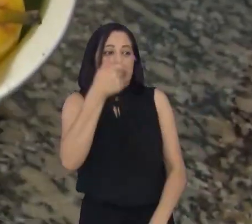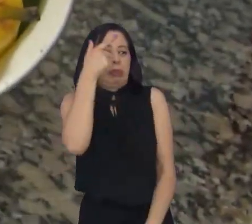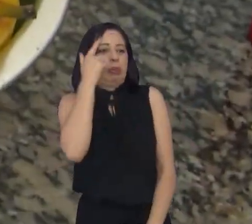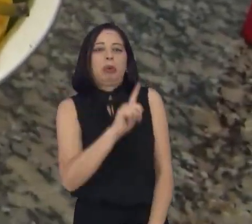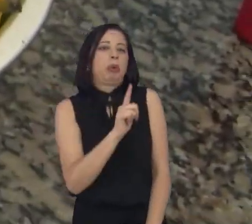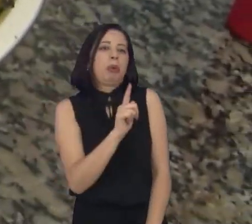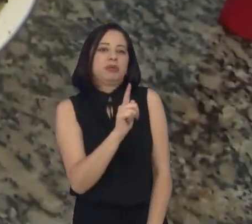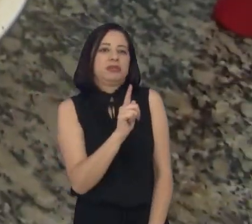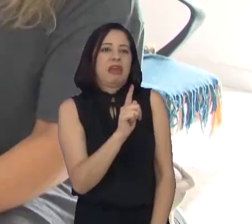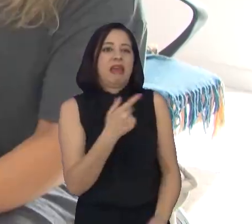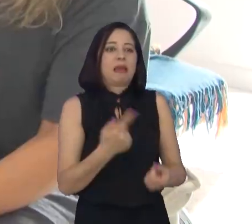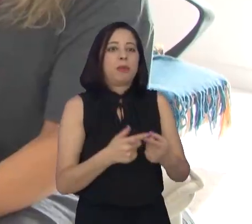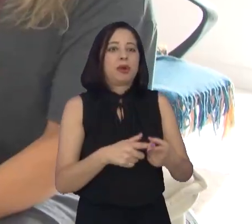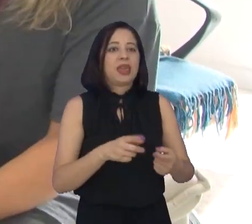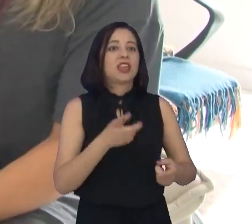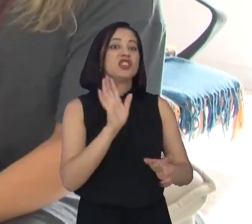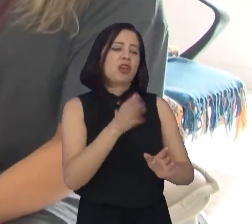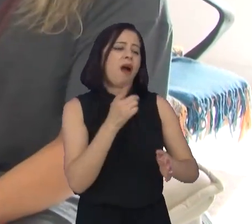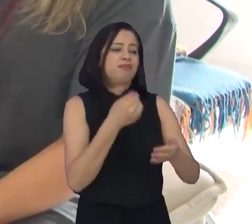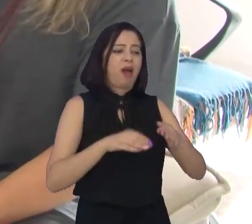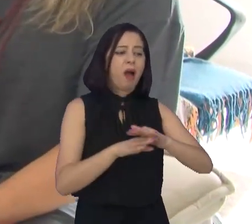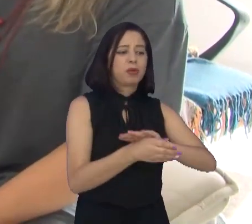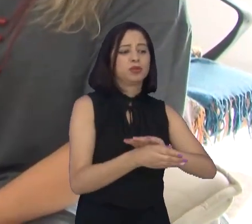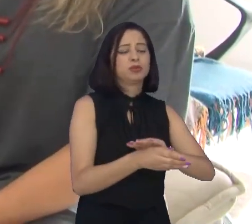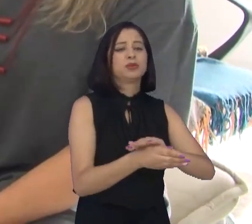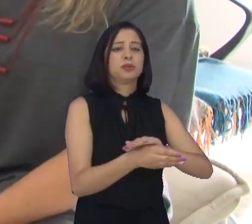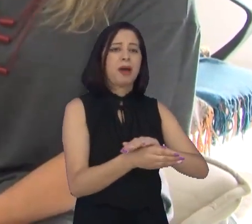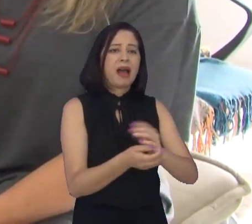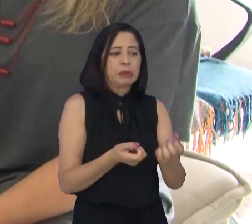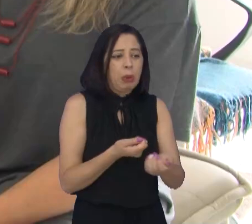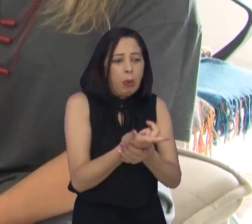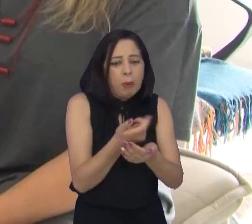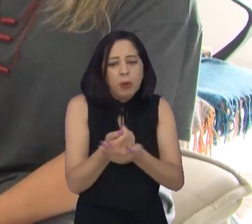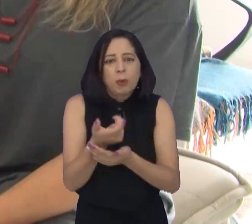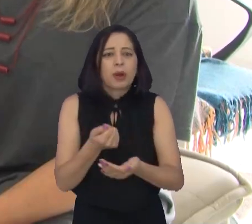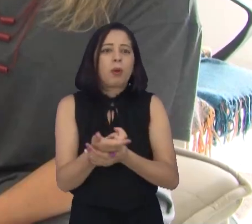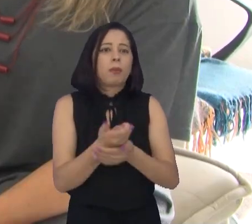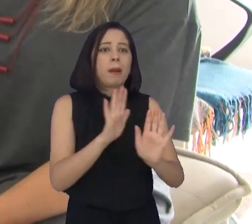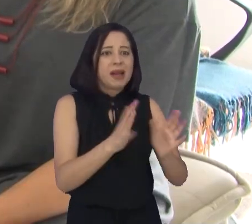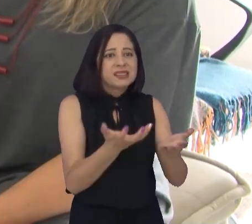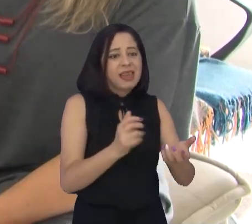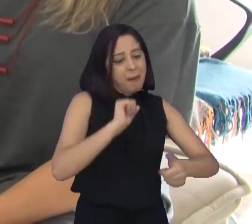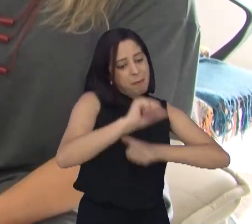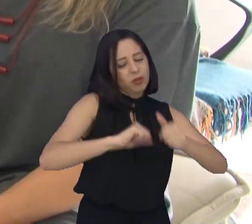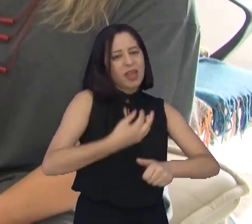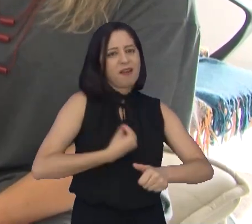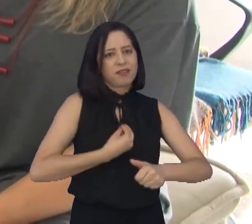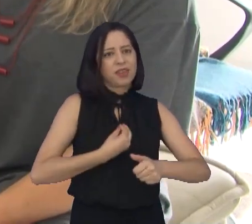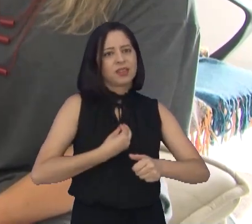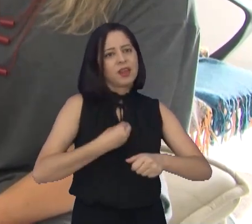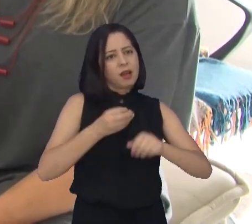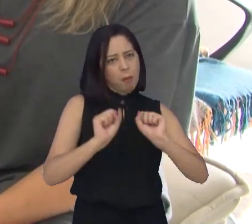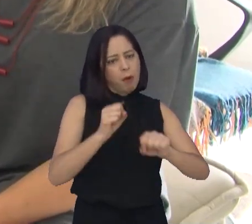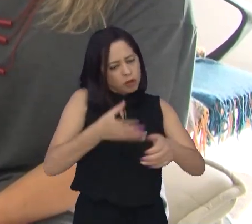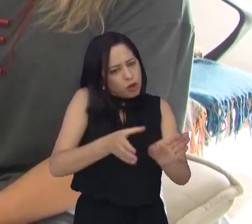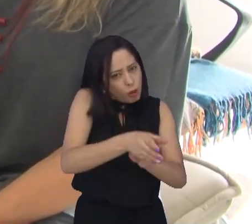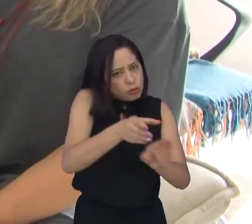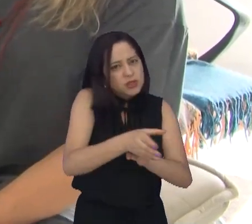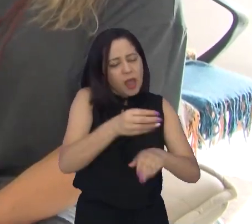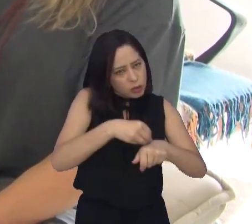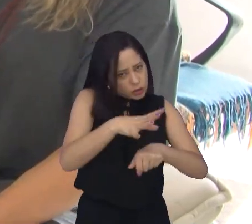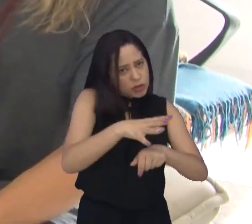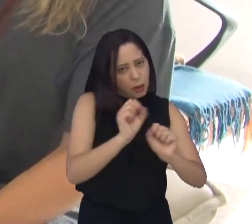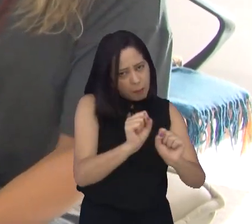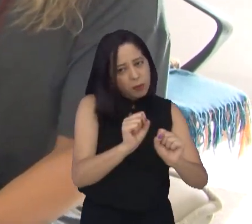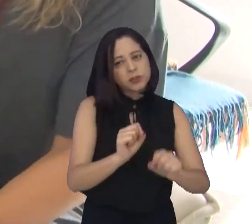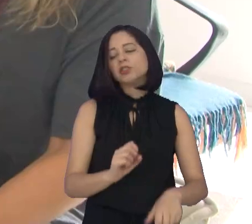pessoas mais acumuladoras ou estão buscando uma vida mais simples, mais minimalista, você teria algumas dicas para dar? Como começar?